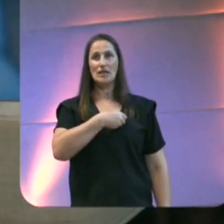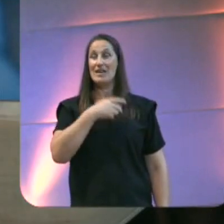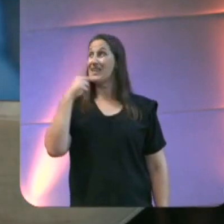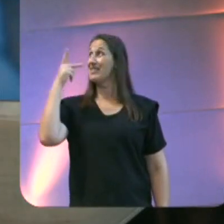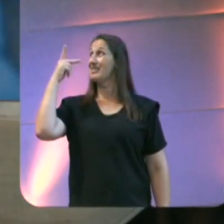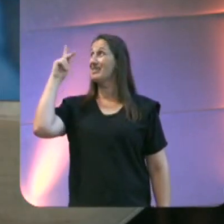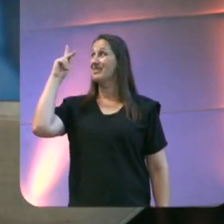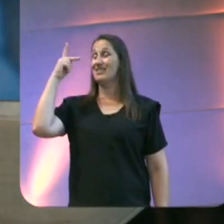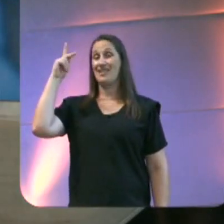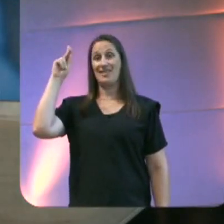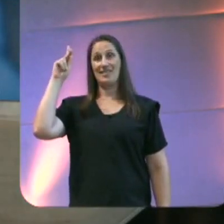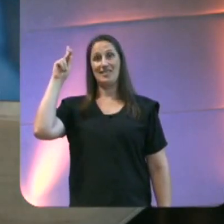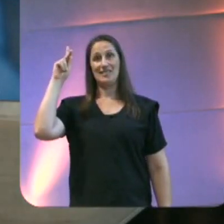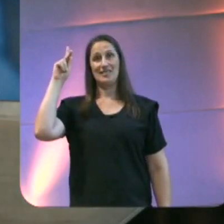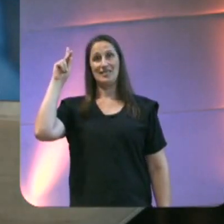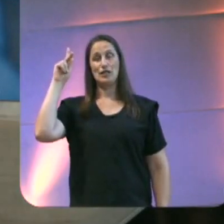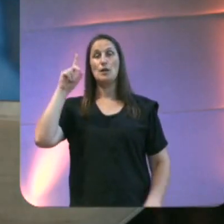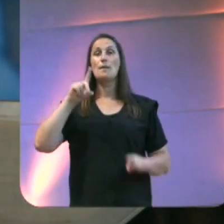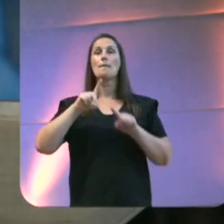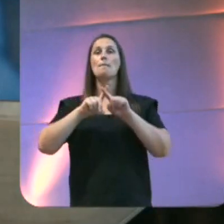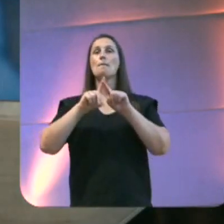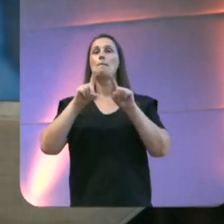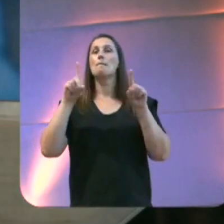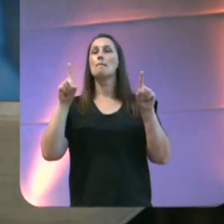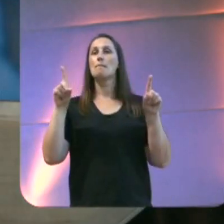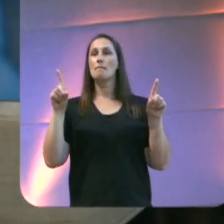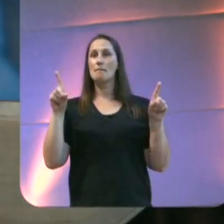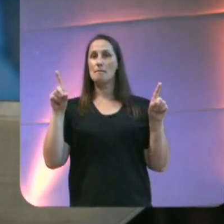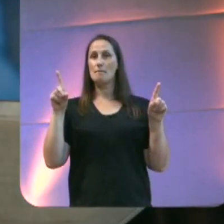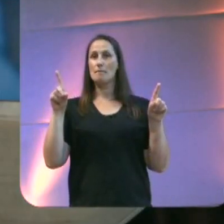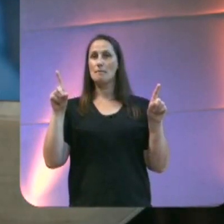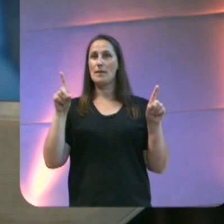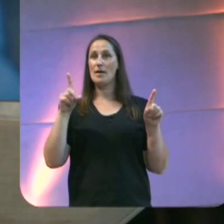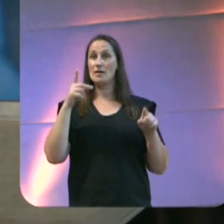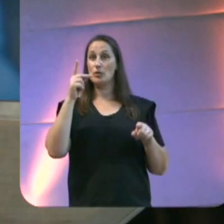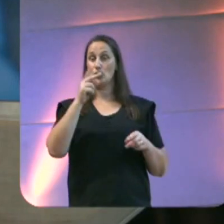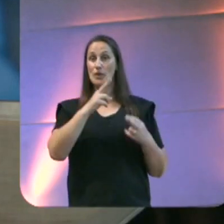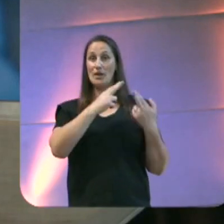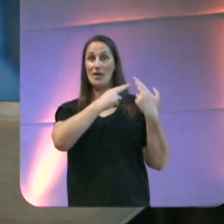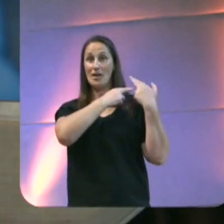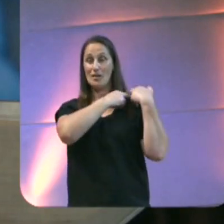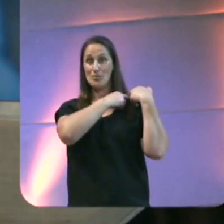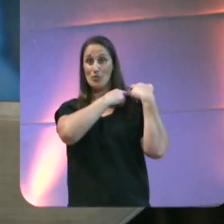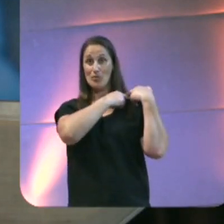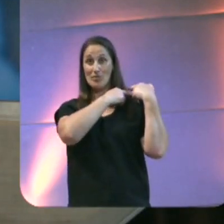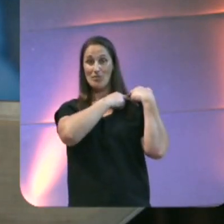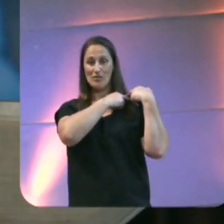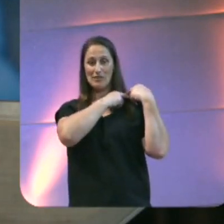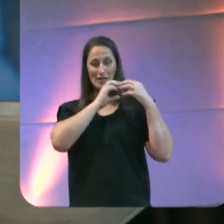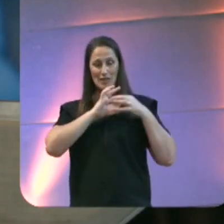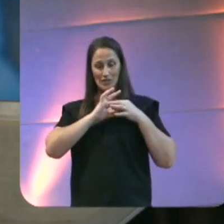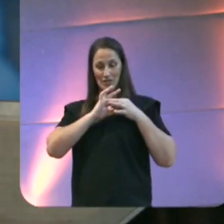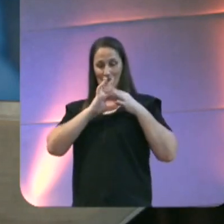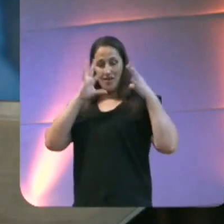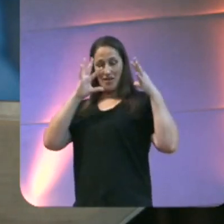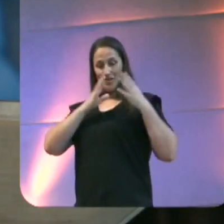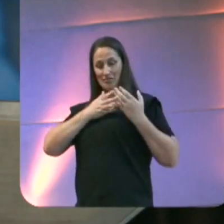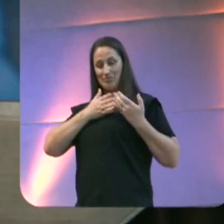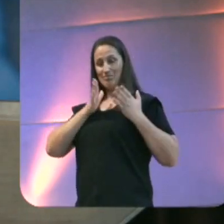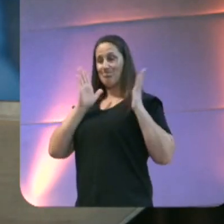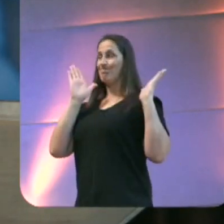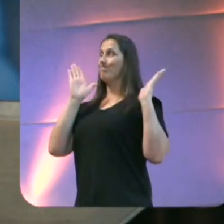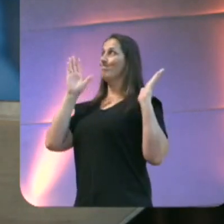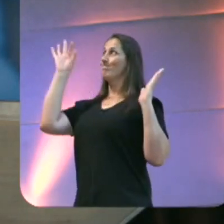dele, mas o preparo é sua responsabilidade. Chega de